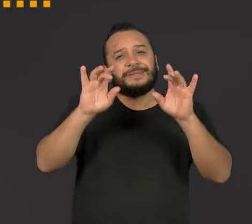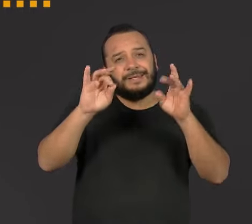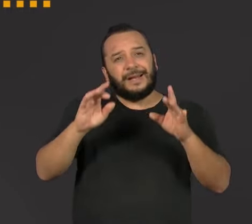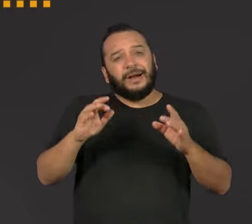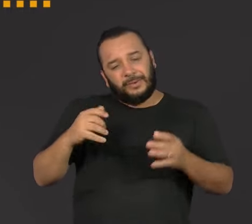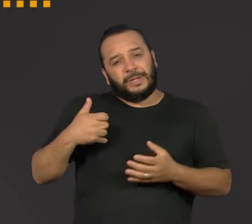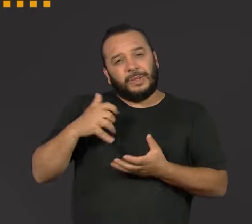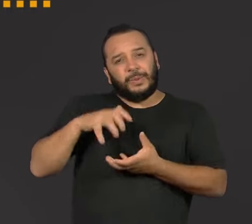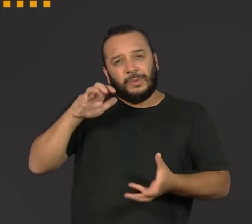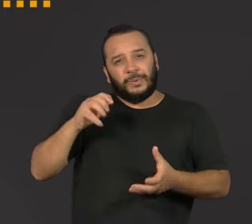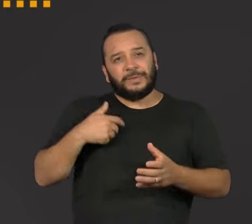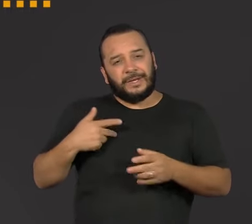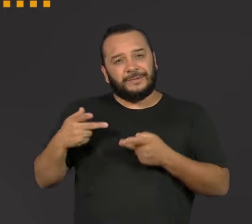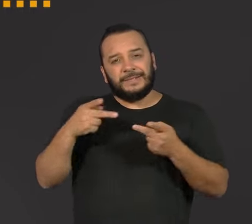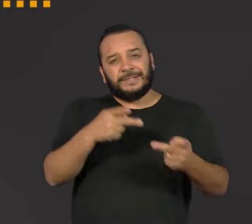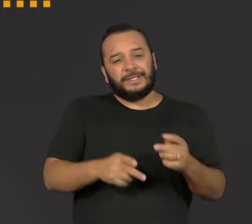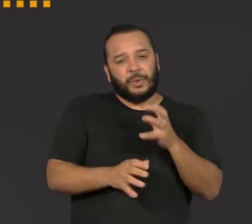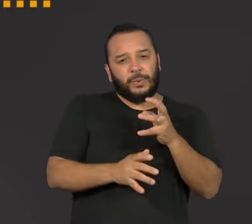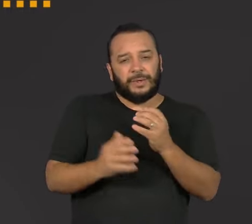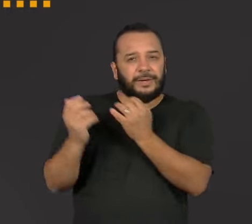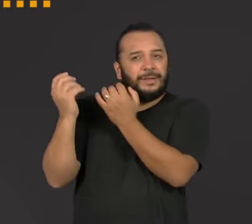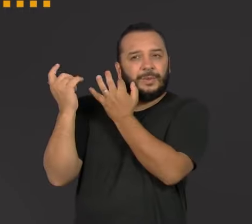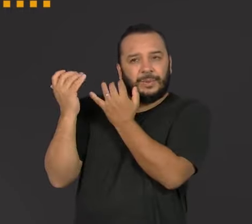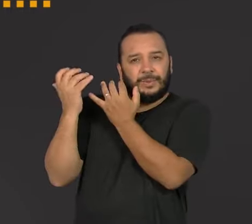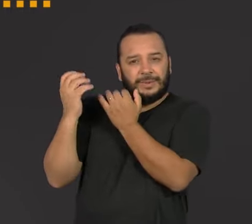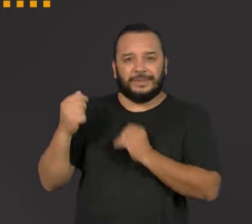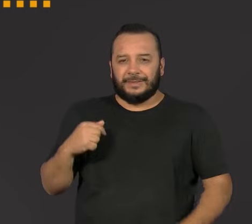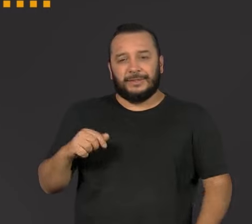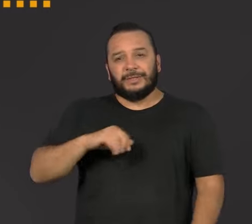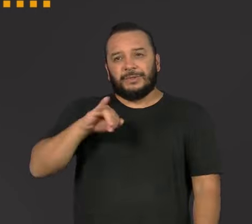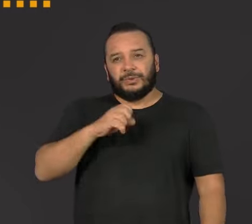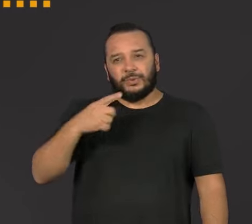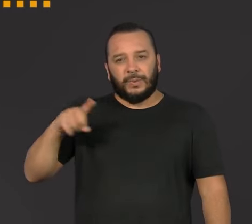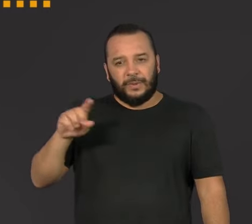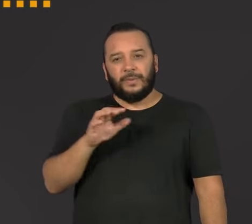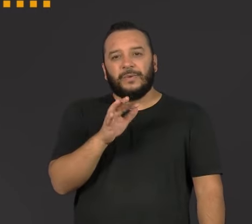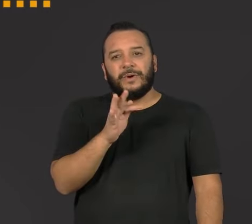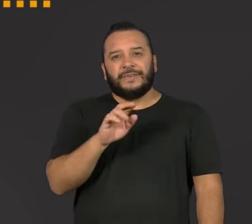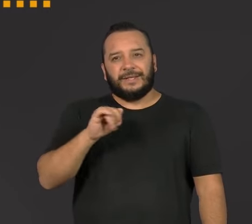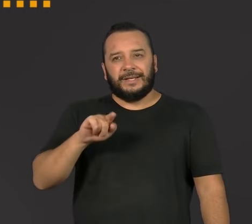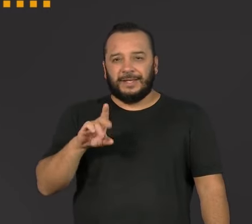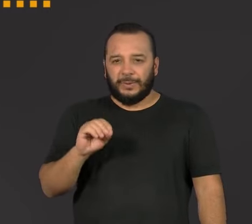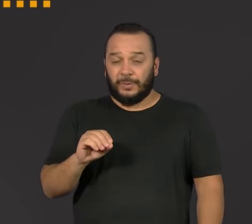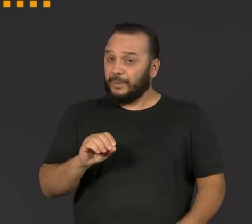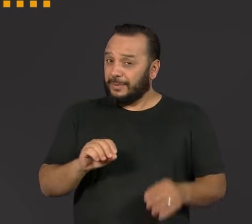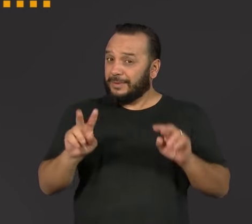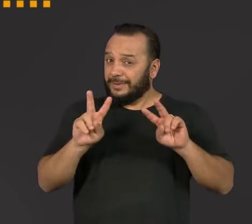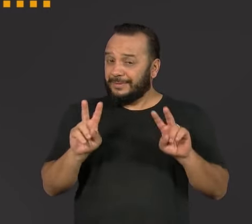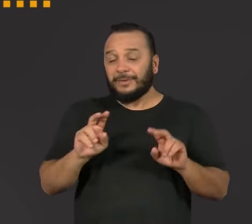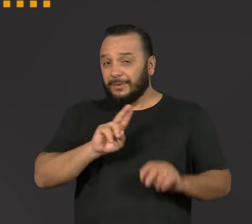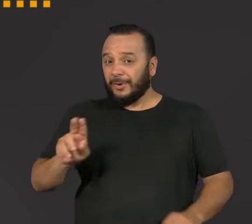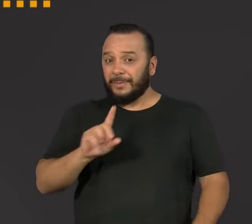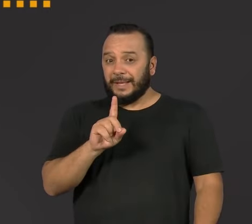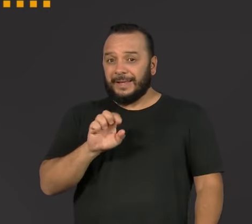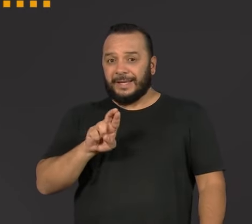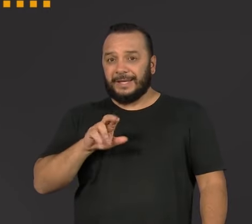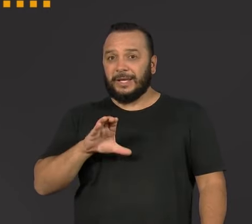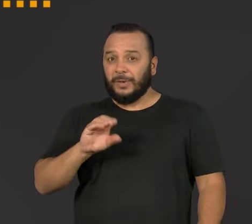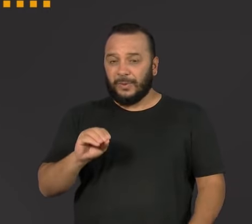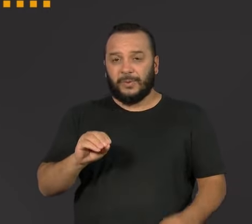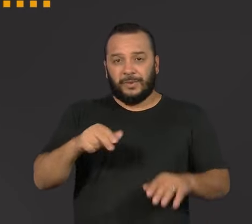visita com um sax e uma flauta. João Frederico Ciotti, o Derico, é quem mostra a